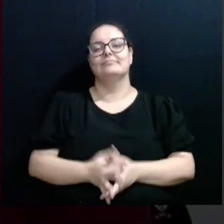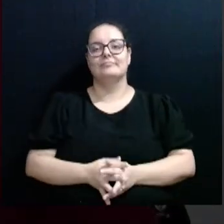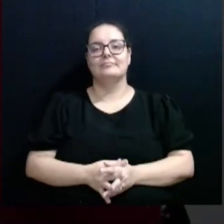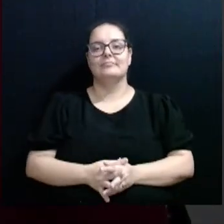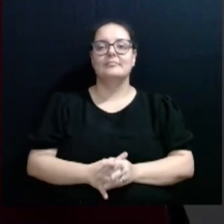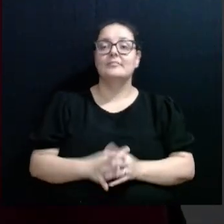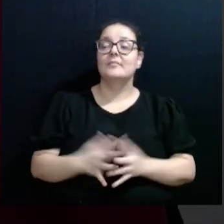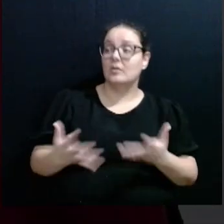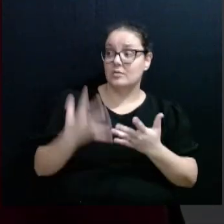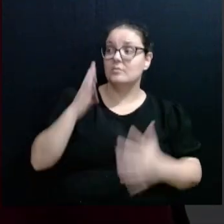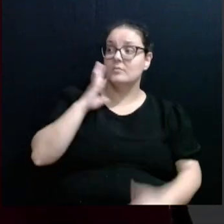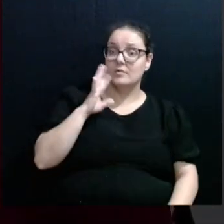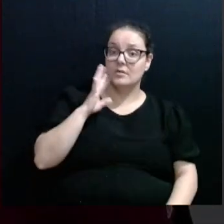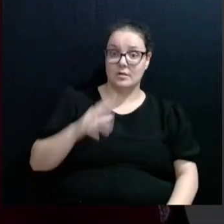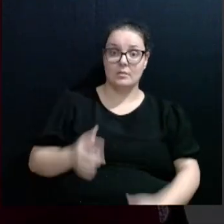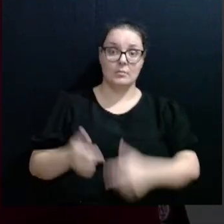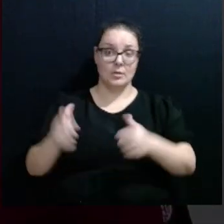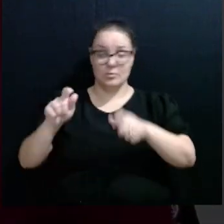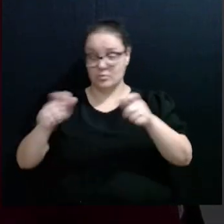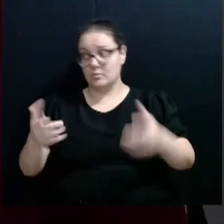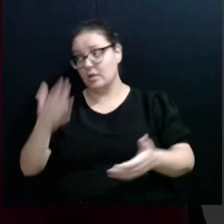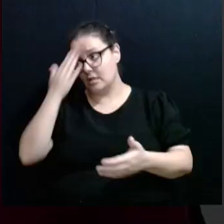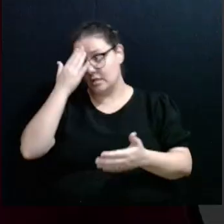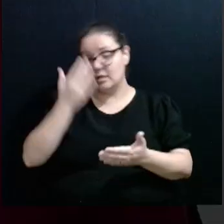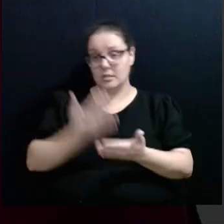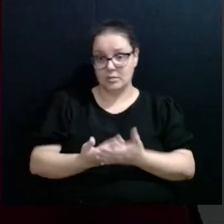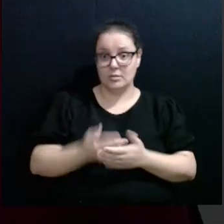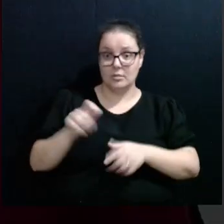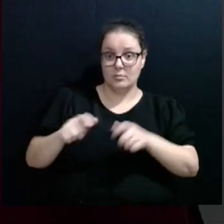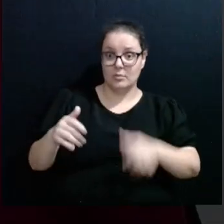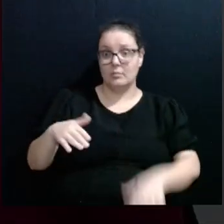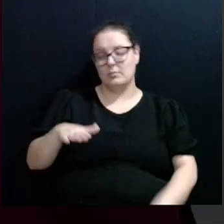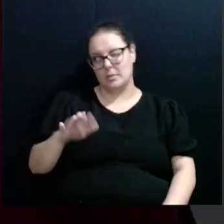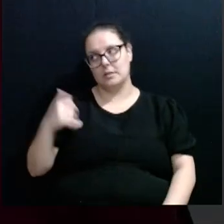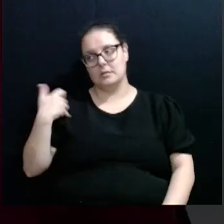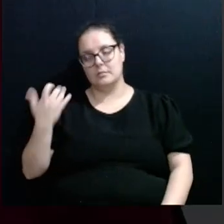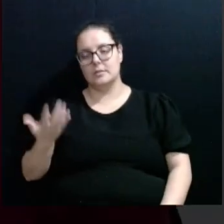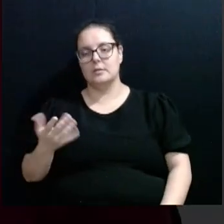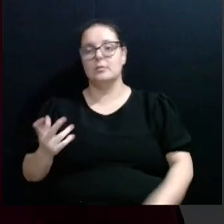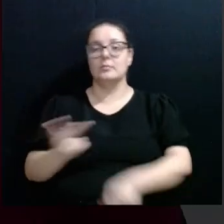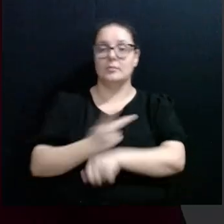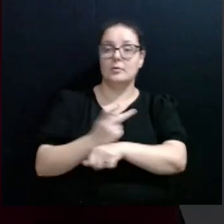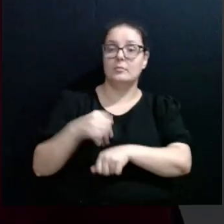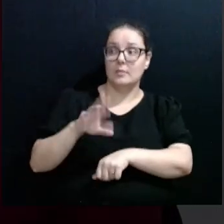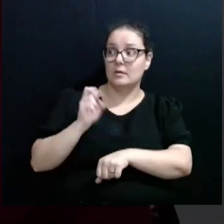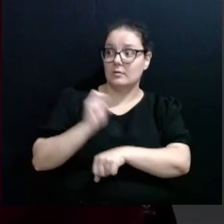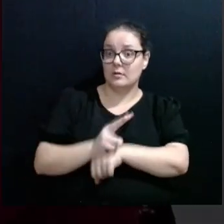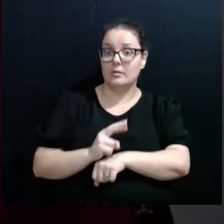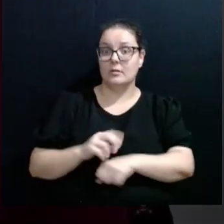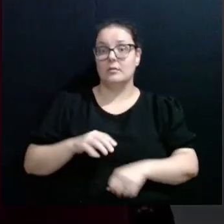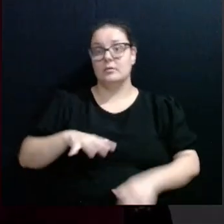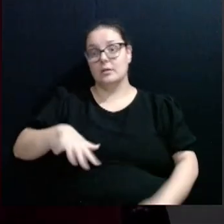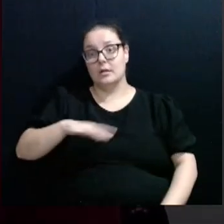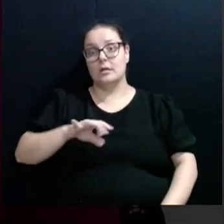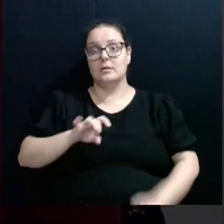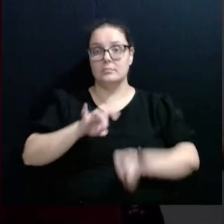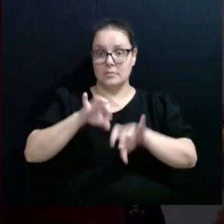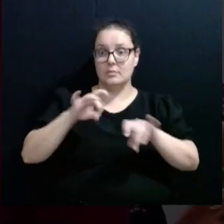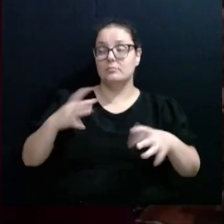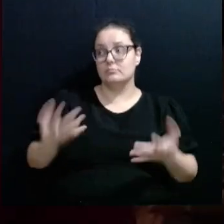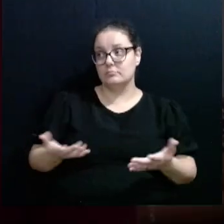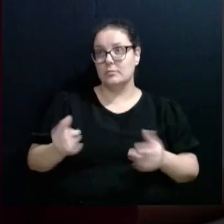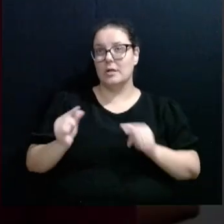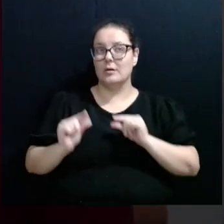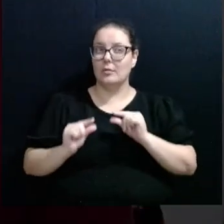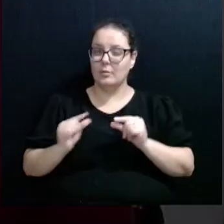A maioria das pessoas, acredito que o pessoal mais da minha idade, hoje a gente procura mais vaga de emprego no ambiente online e acaba sendo um pouco